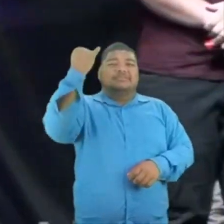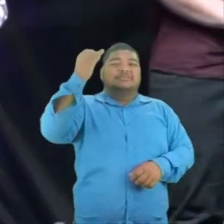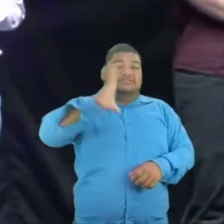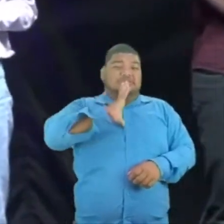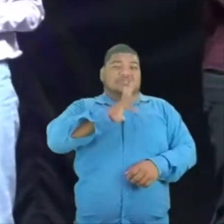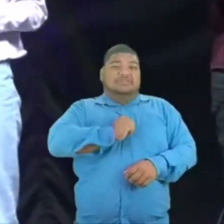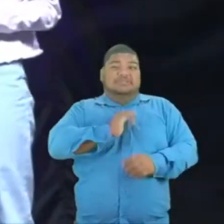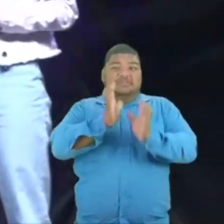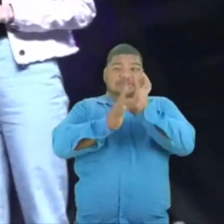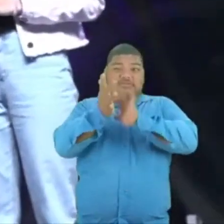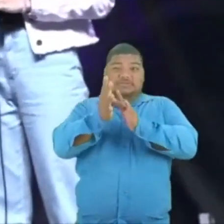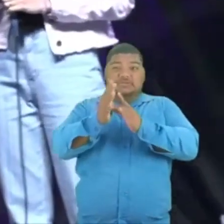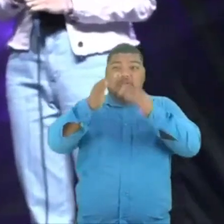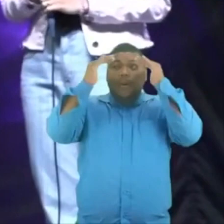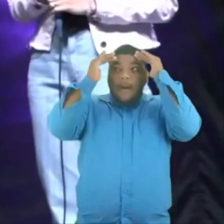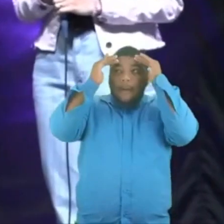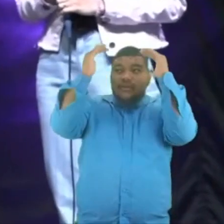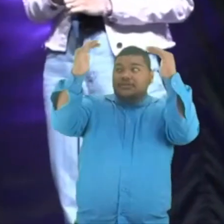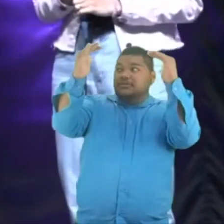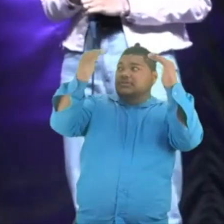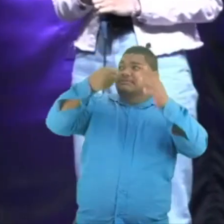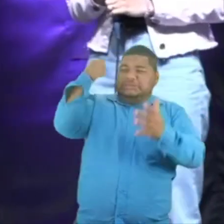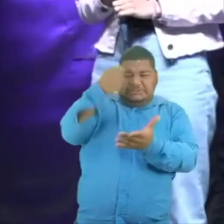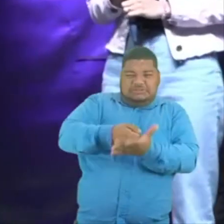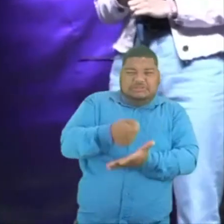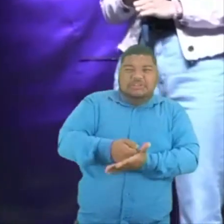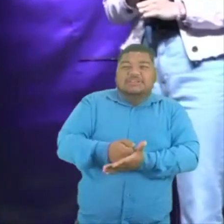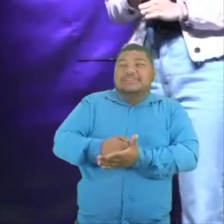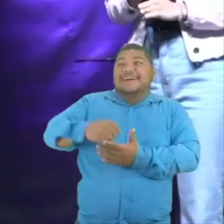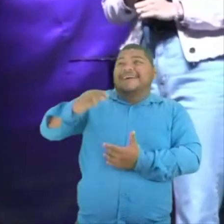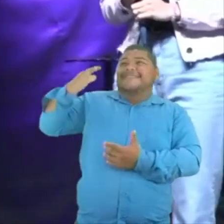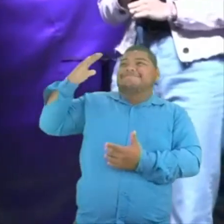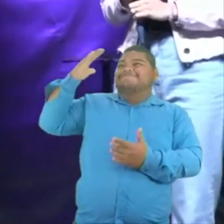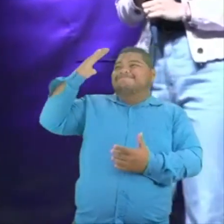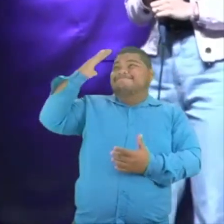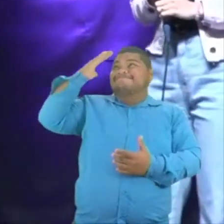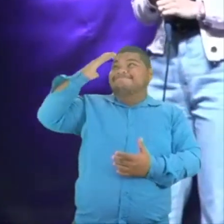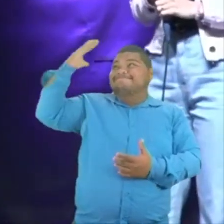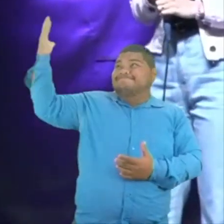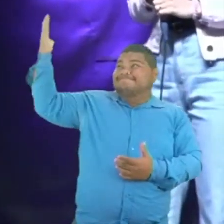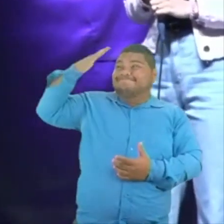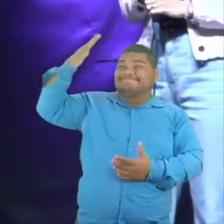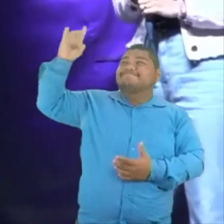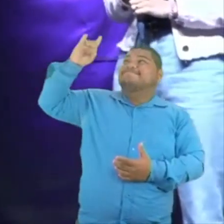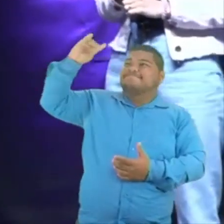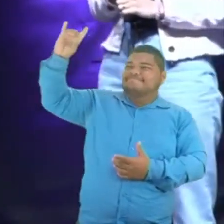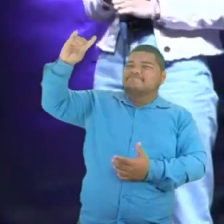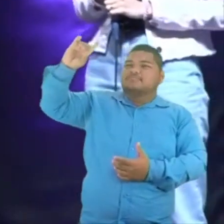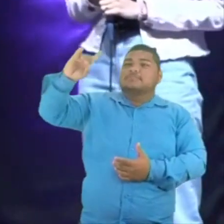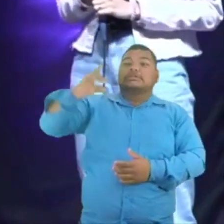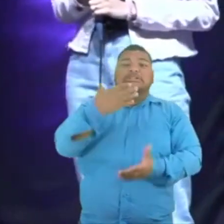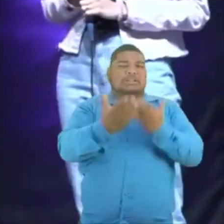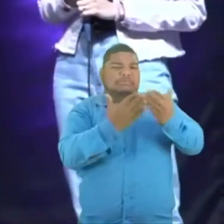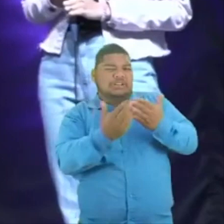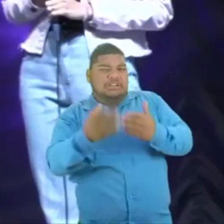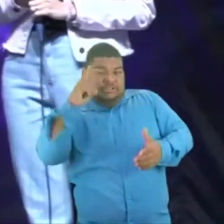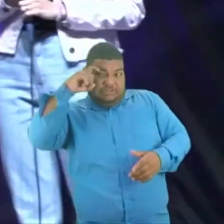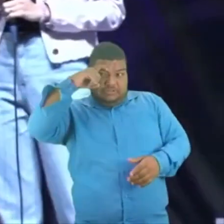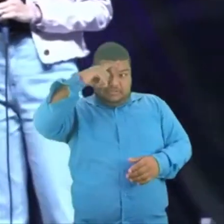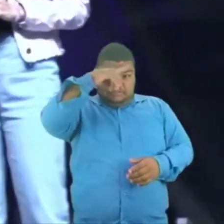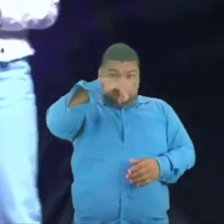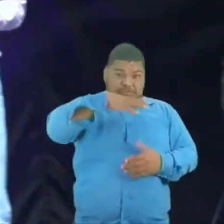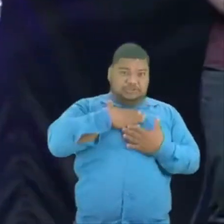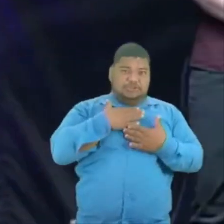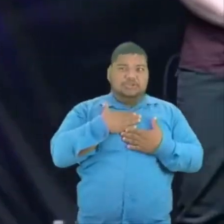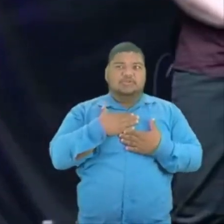Jesus, vivamos em obediência, perseverando na graça de Cristo Jesus, porque independente da dificuldade que eu e